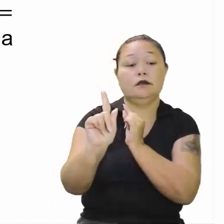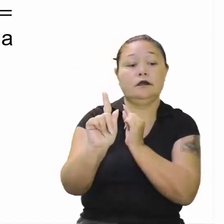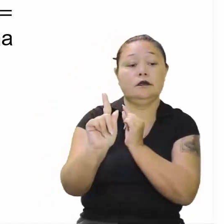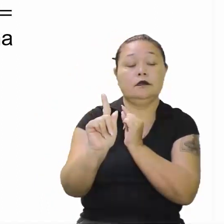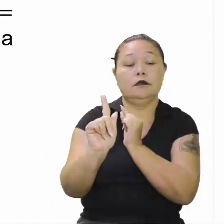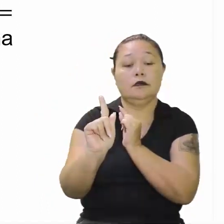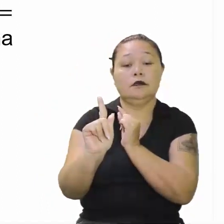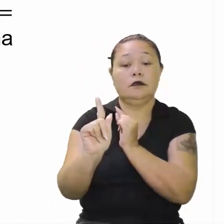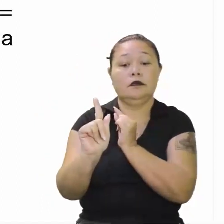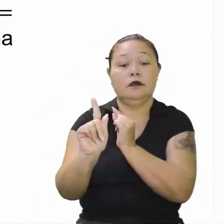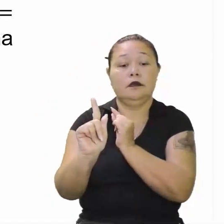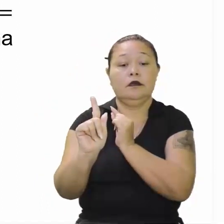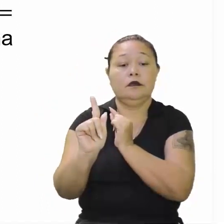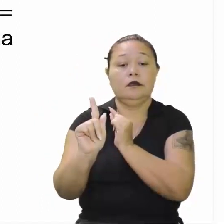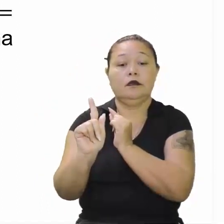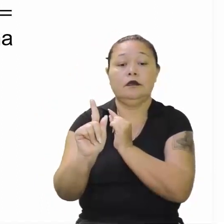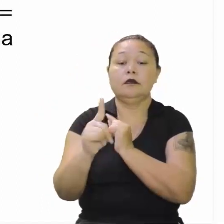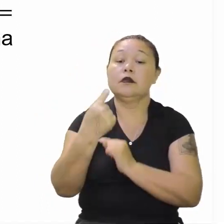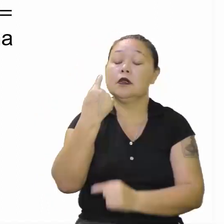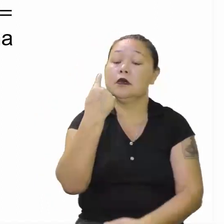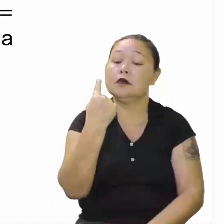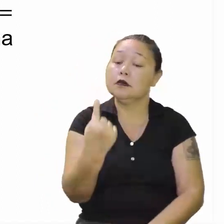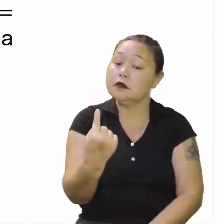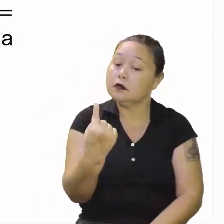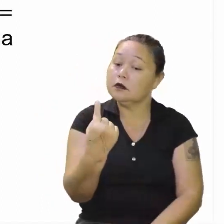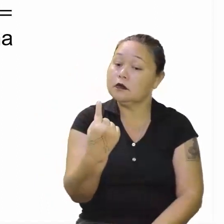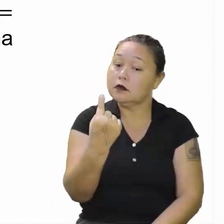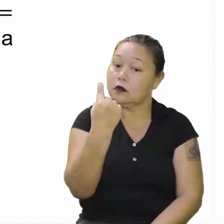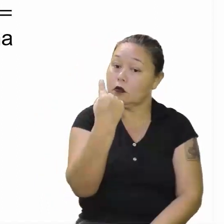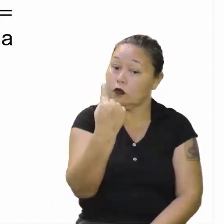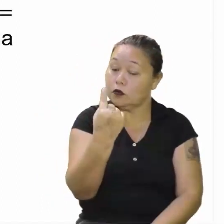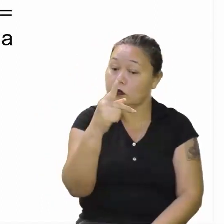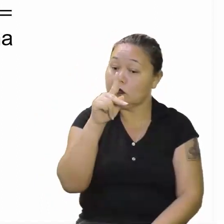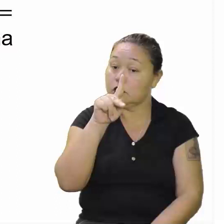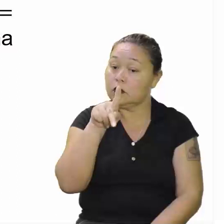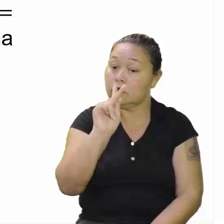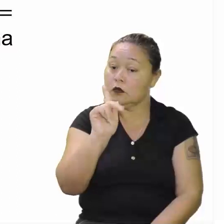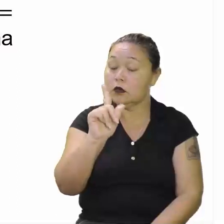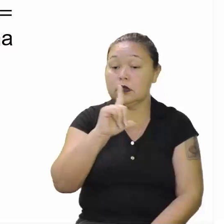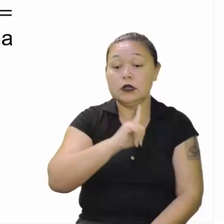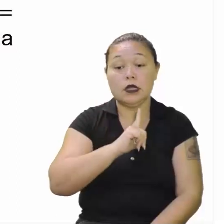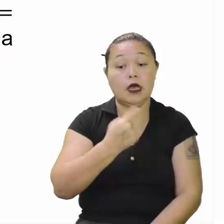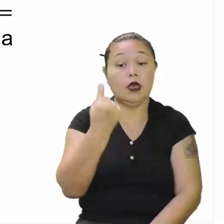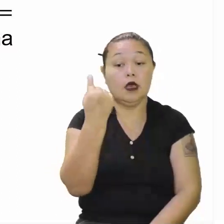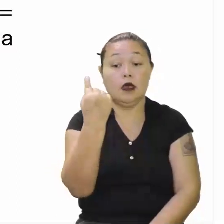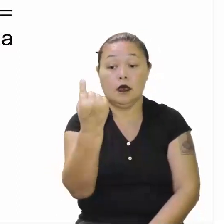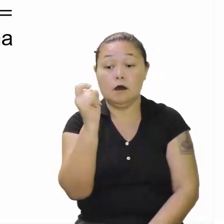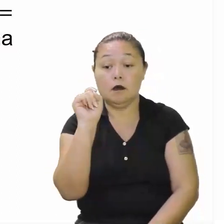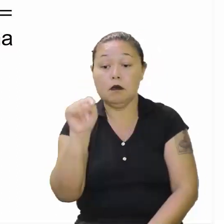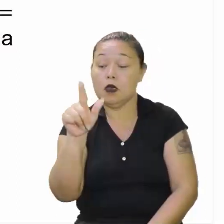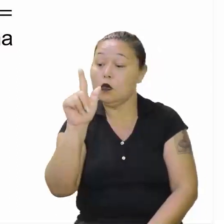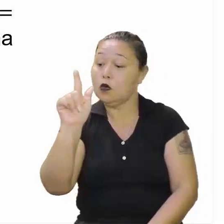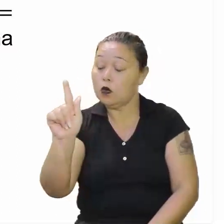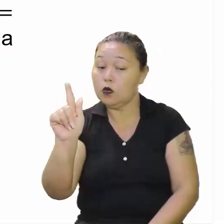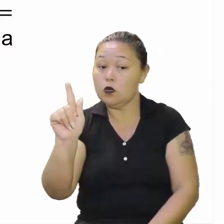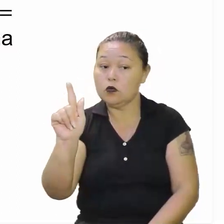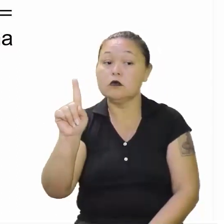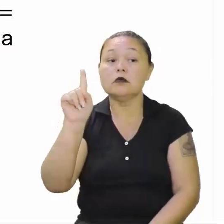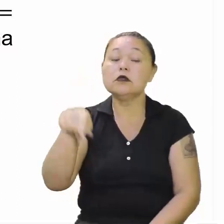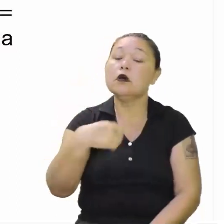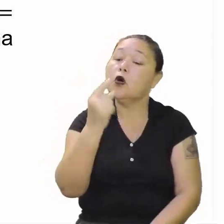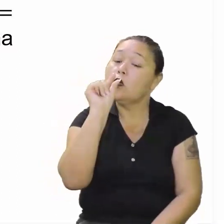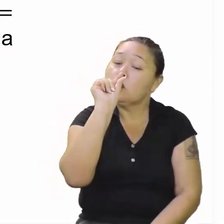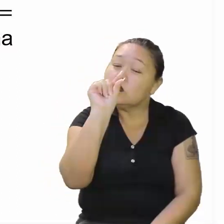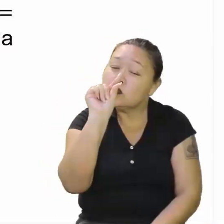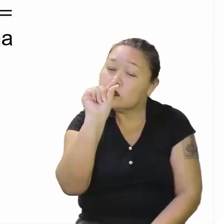Então, se 1 quilo tem 1000 gramas, 1 grama é a milésima parte do grama.